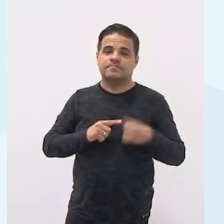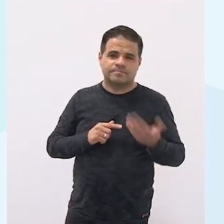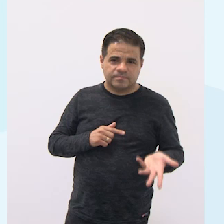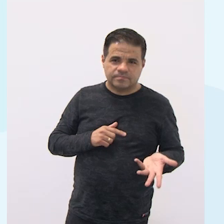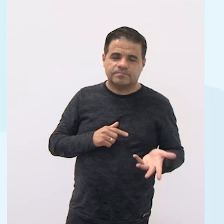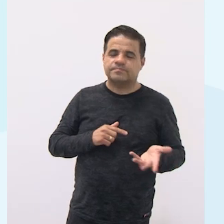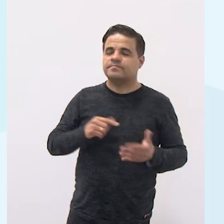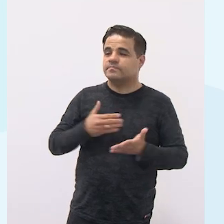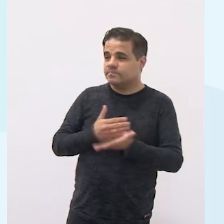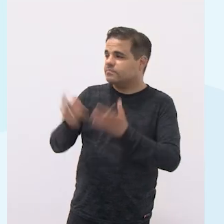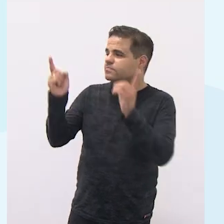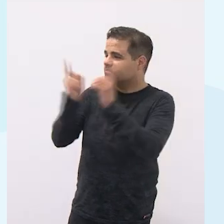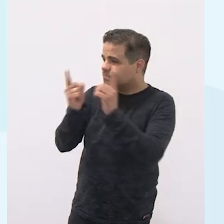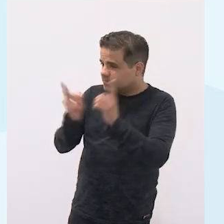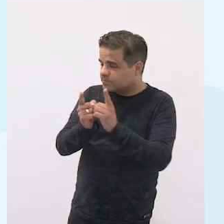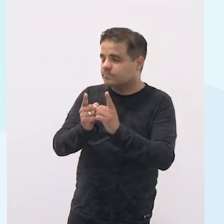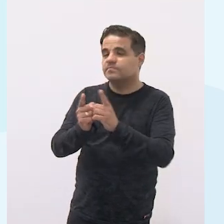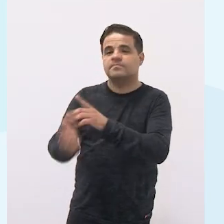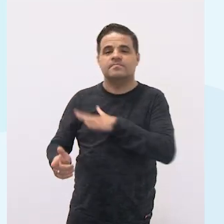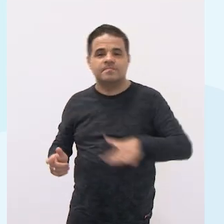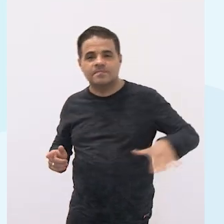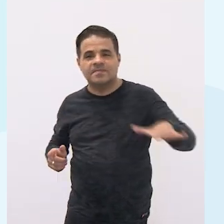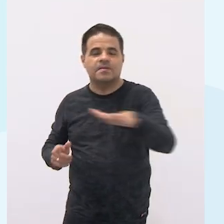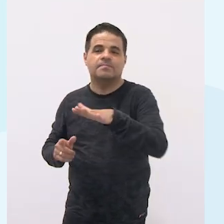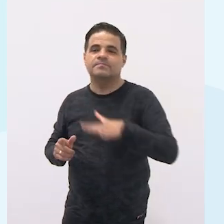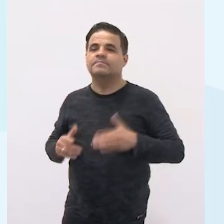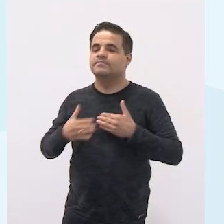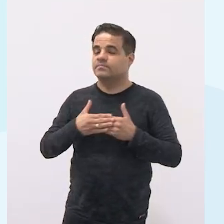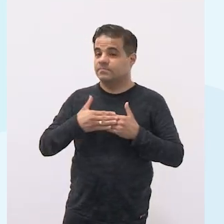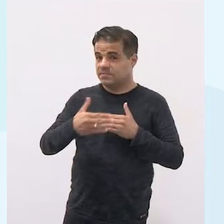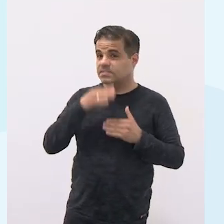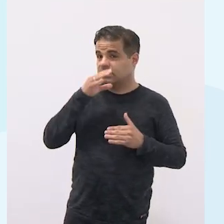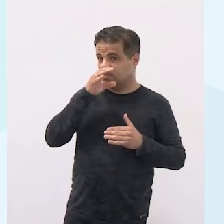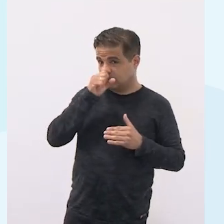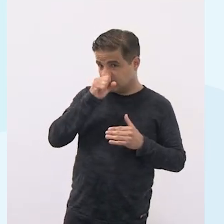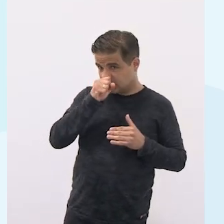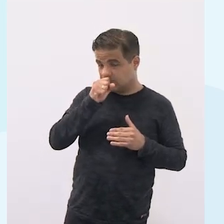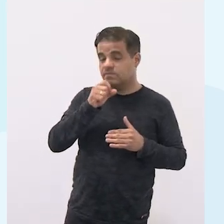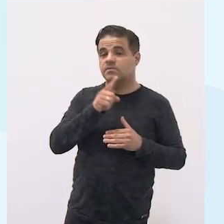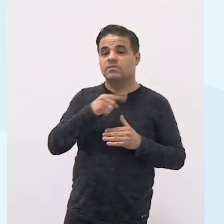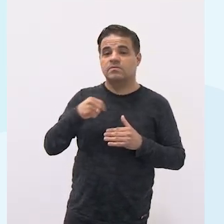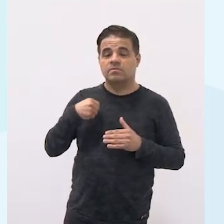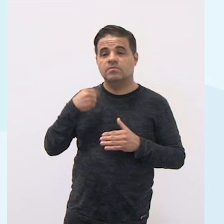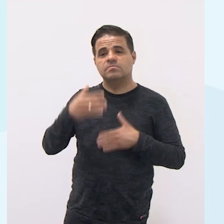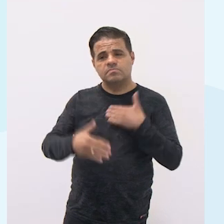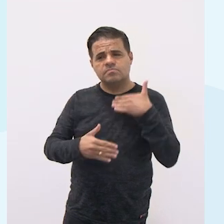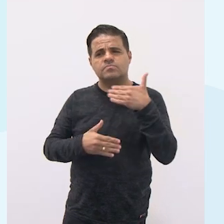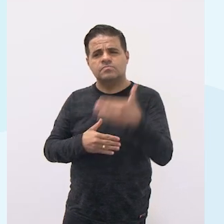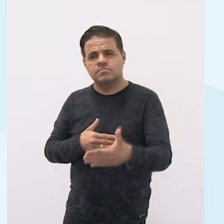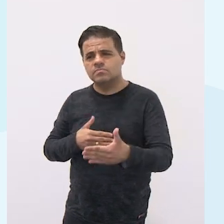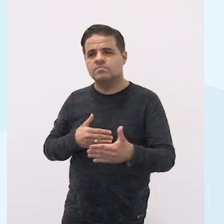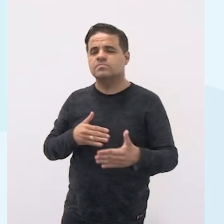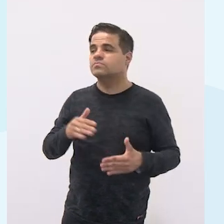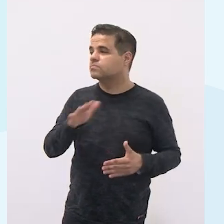começou a atender, achou que seria bom no sábado, porque sábado usamos um espaço, esse atendimento